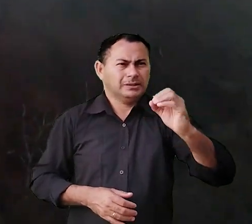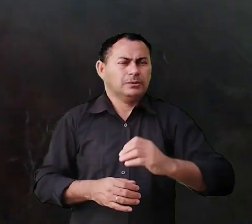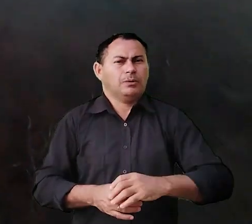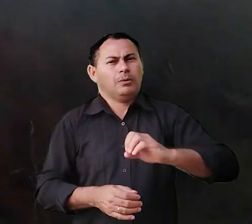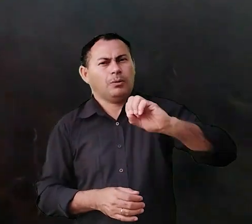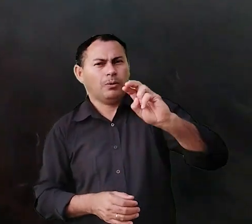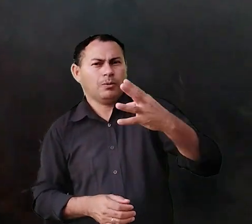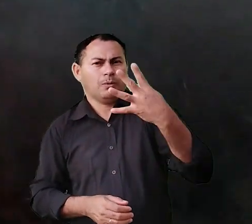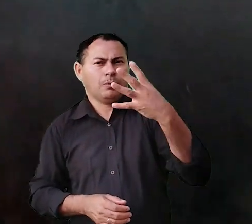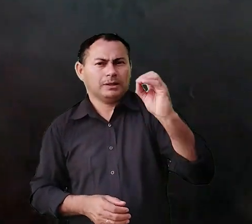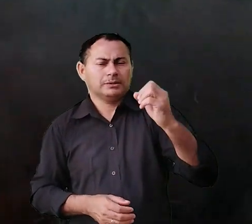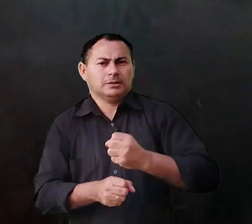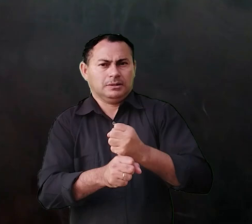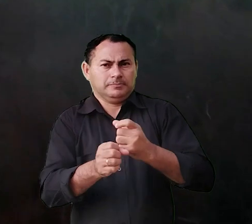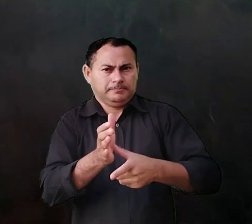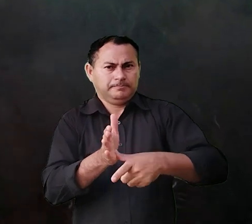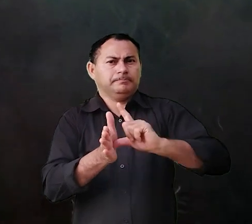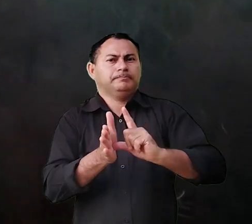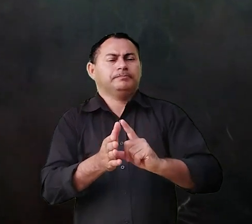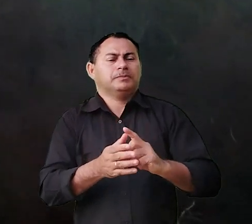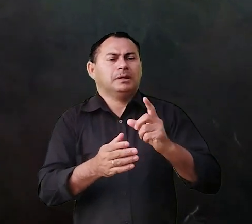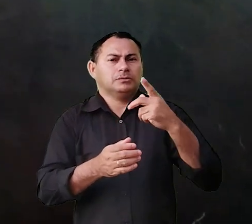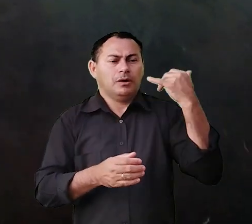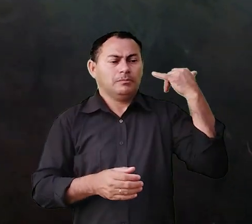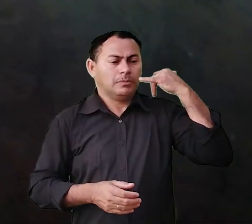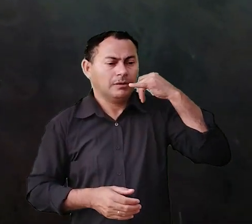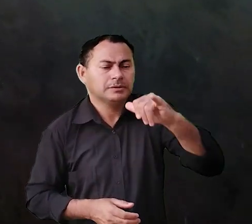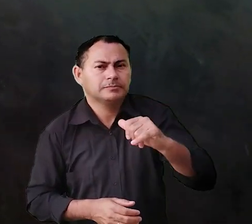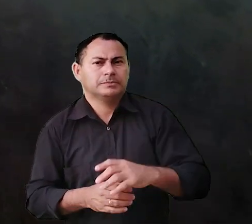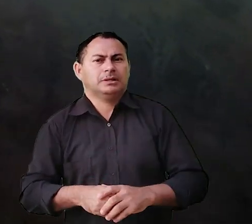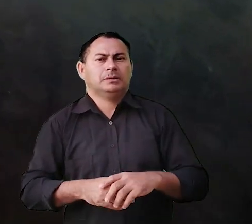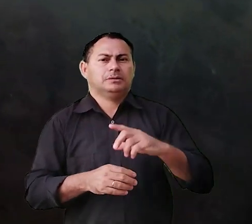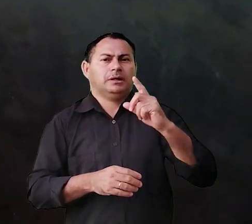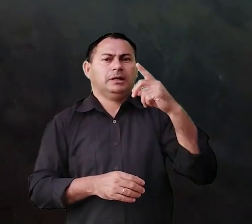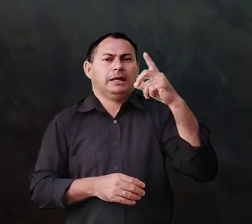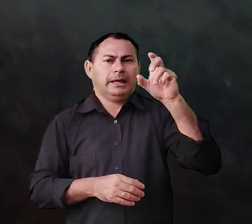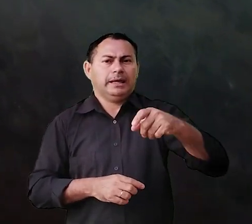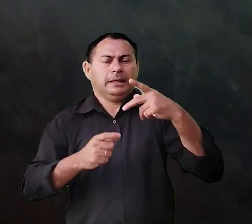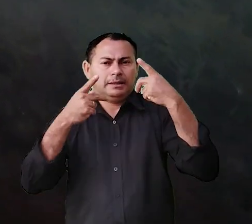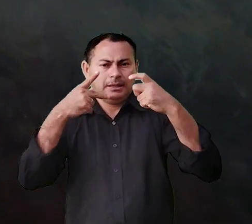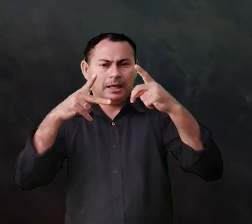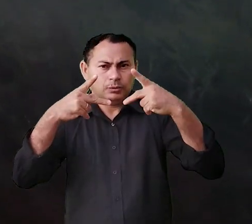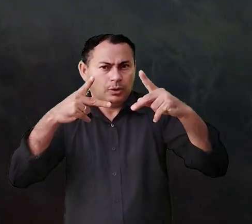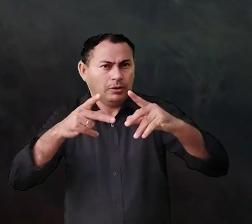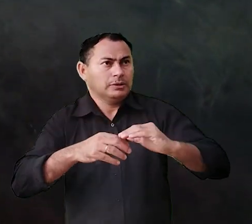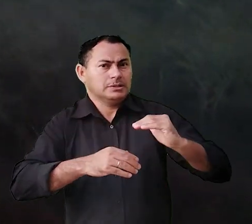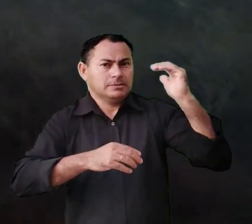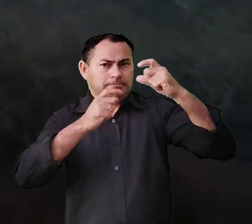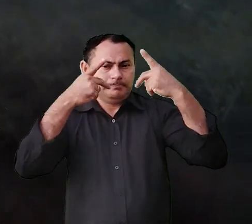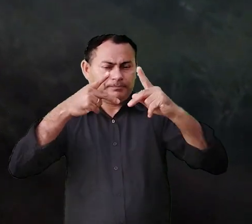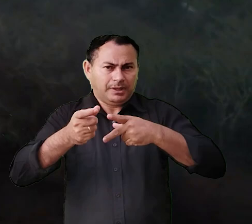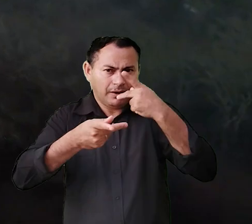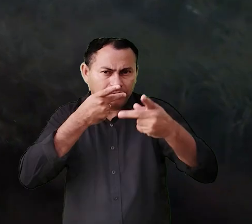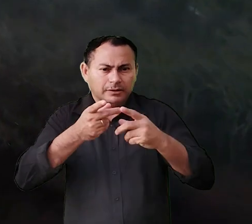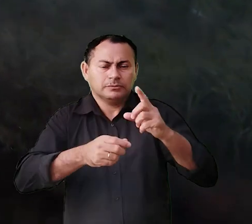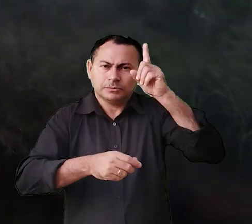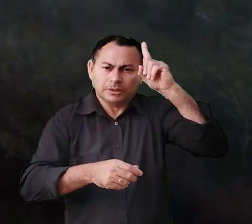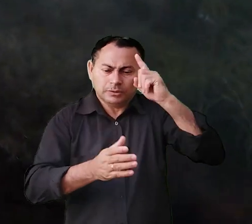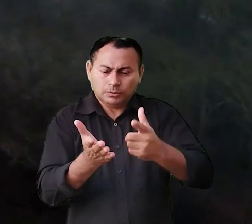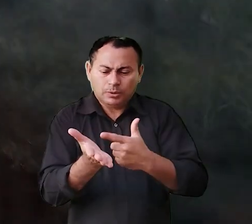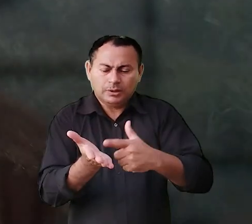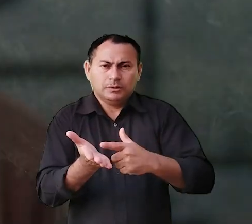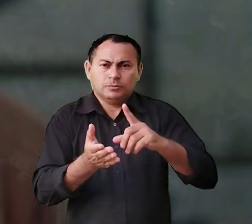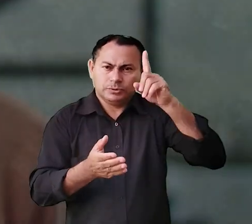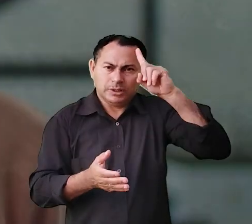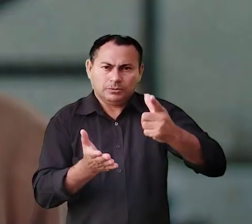ou 400 anos antes, ainda assim, sua profecia é sobrenatural. Não vamos mais falar sobre a